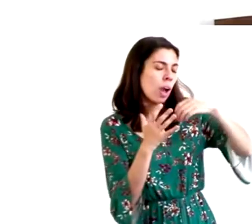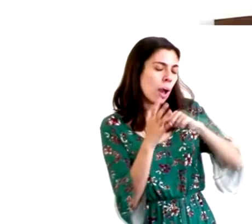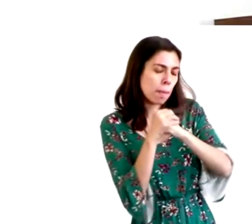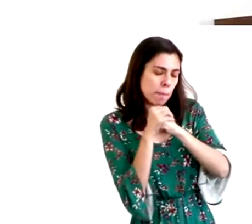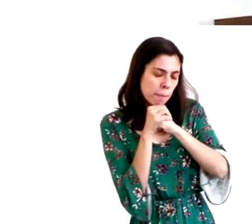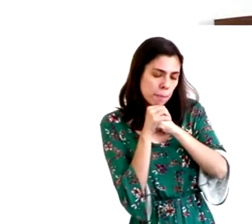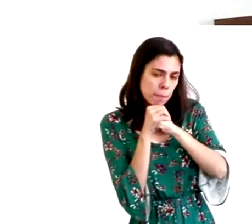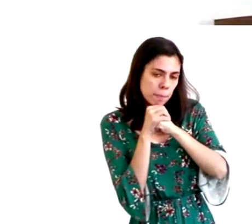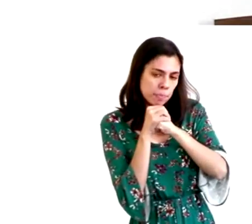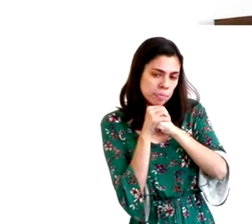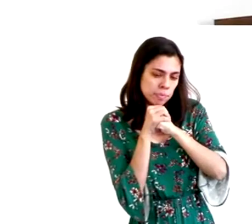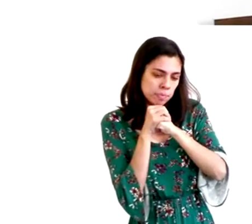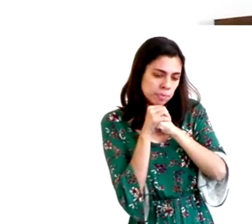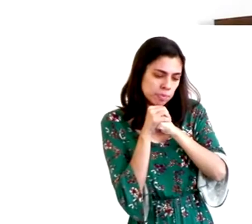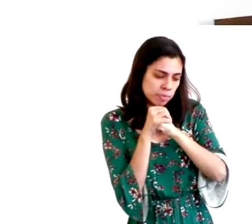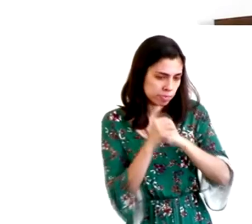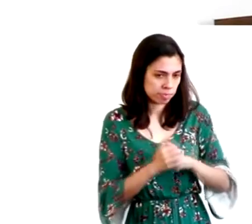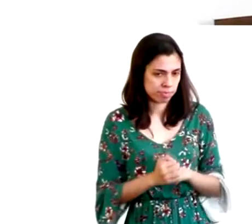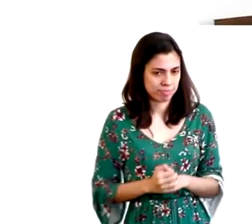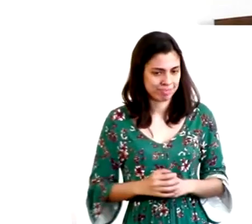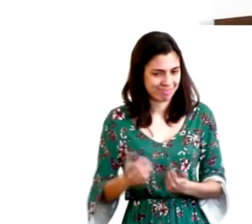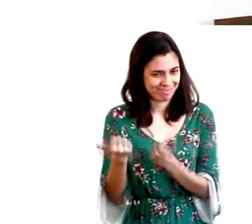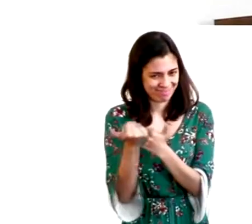Deus, queridos, com um hino.